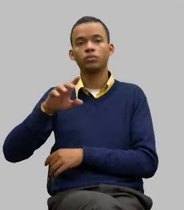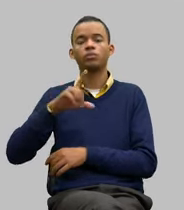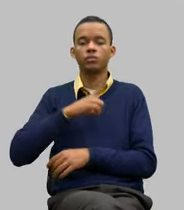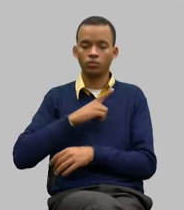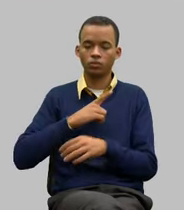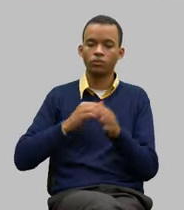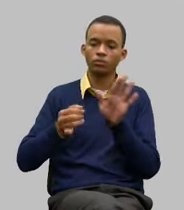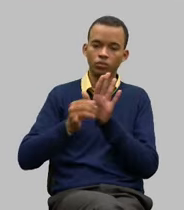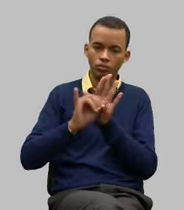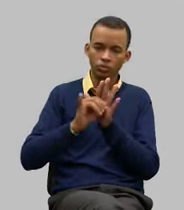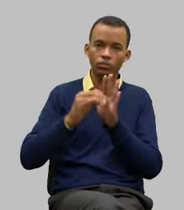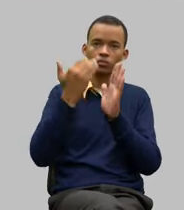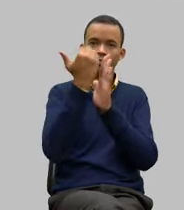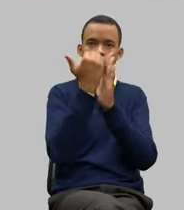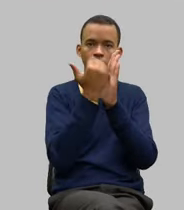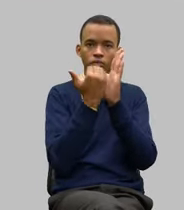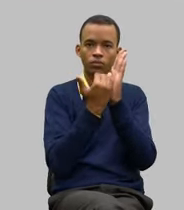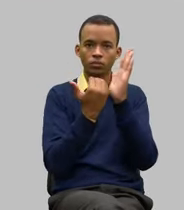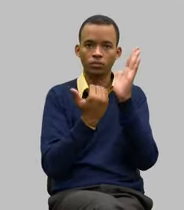classificação